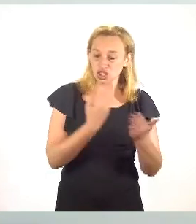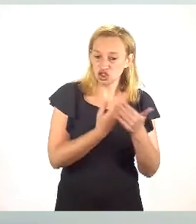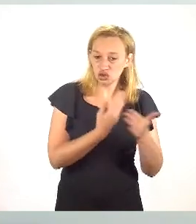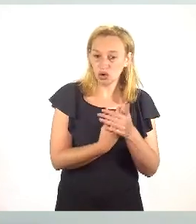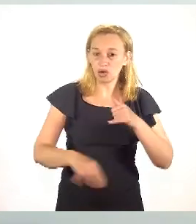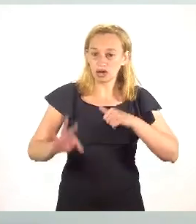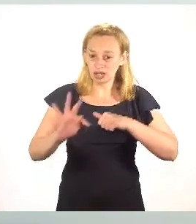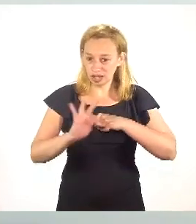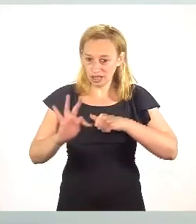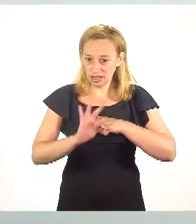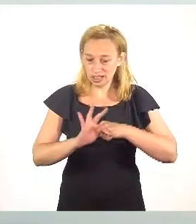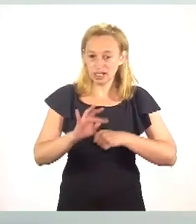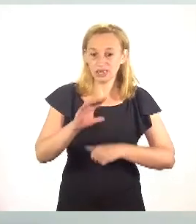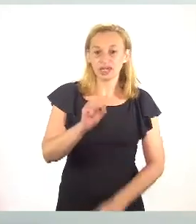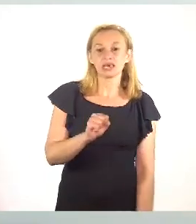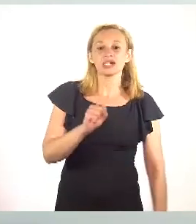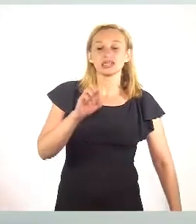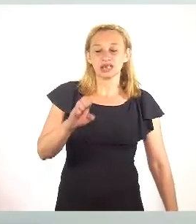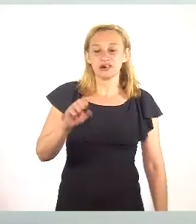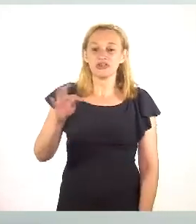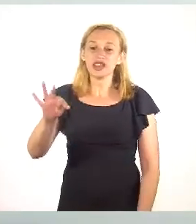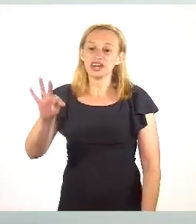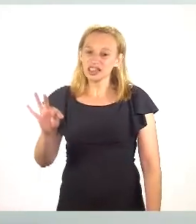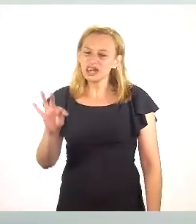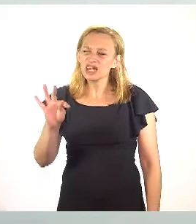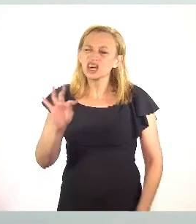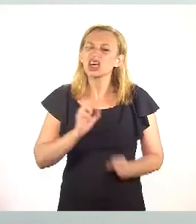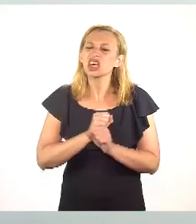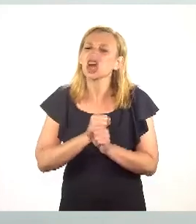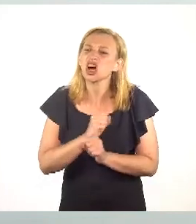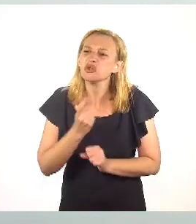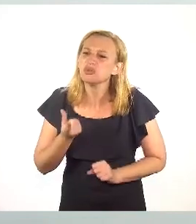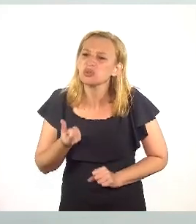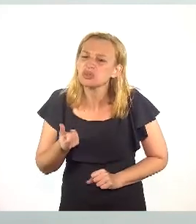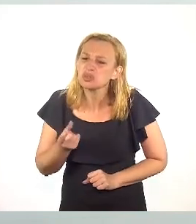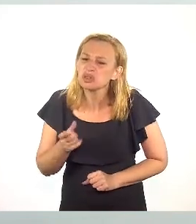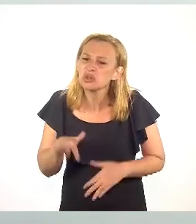pela Cefet. Em que ano foi isso mesmo?